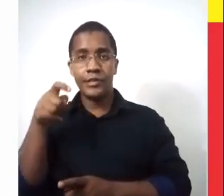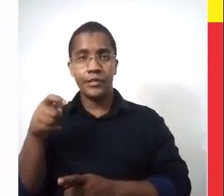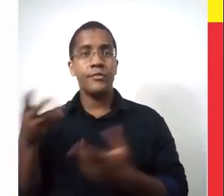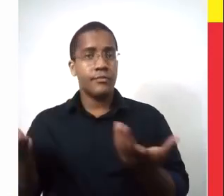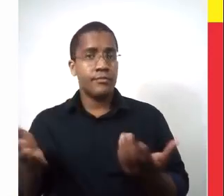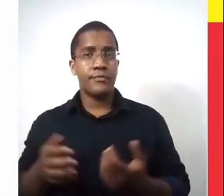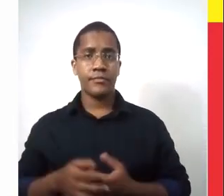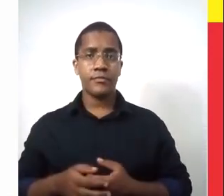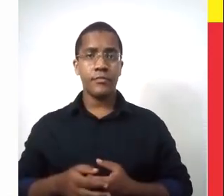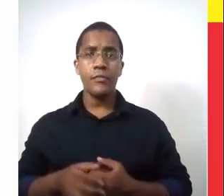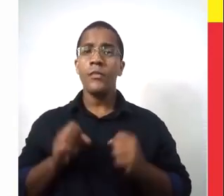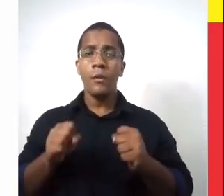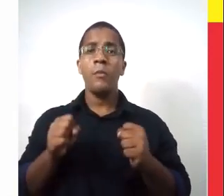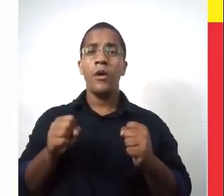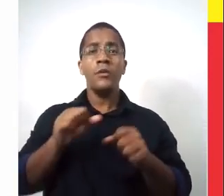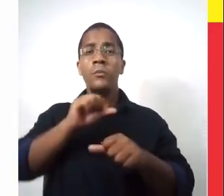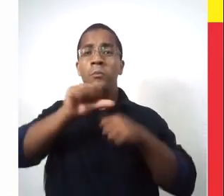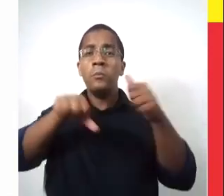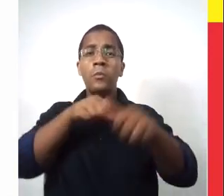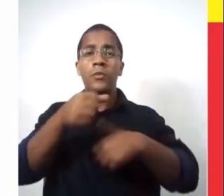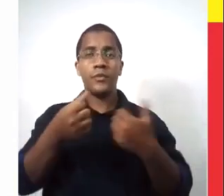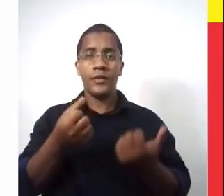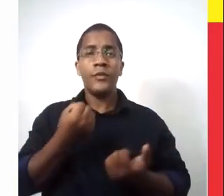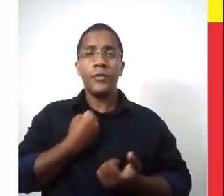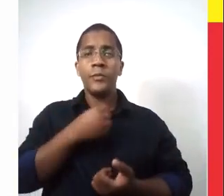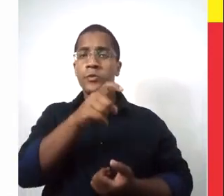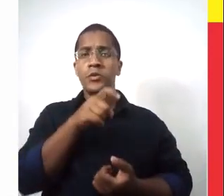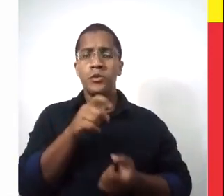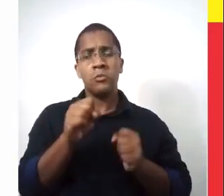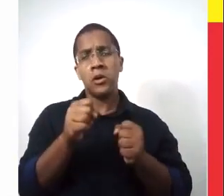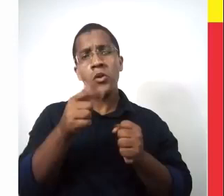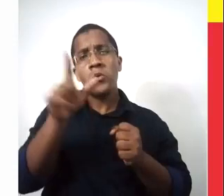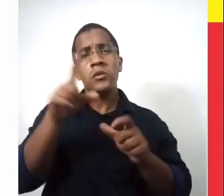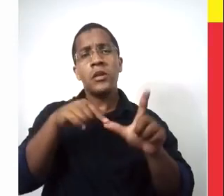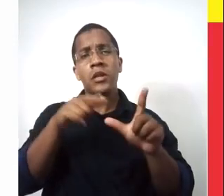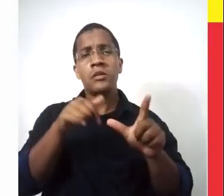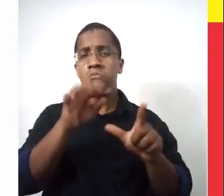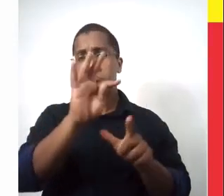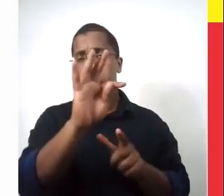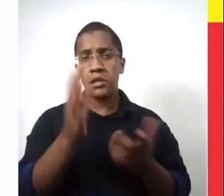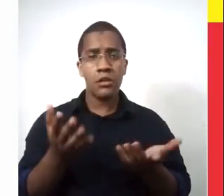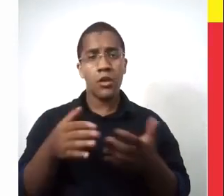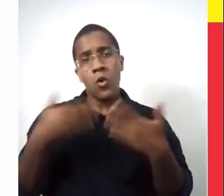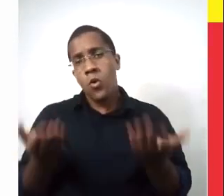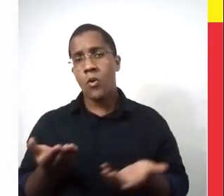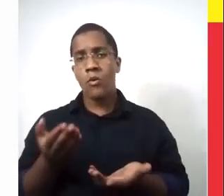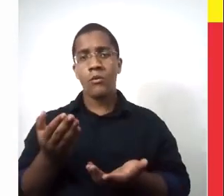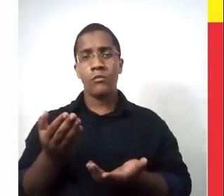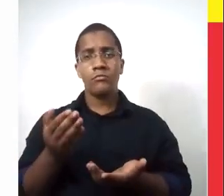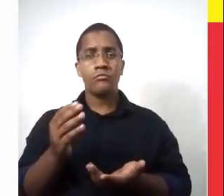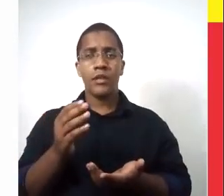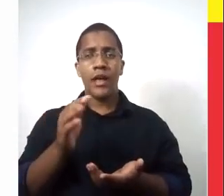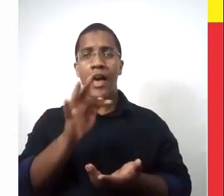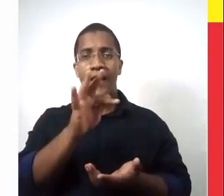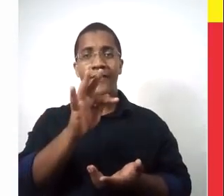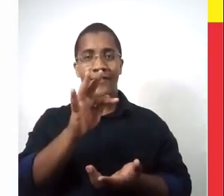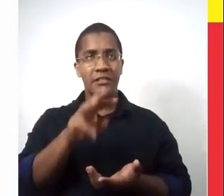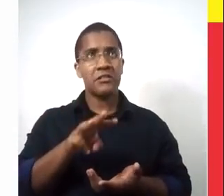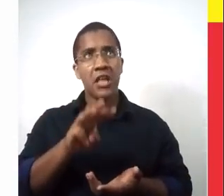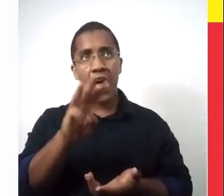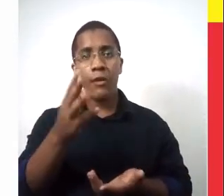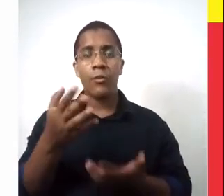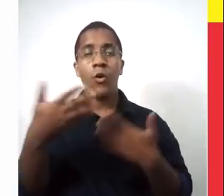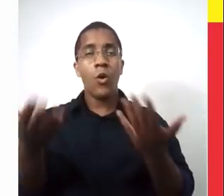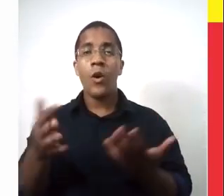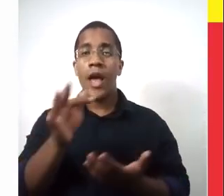Então, ó, observe agora que eu posso mudar o valor do x, colocar t, posso colocar o w, f de w, f